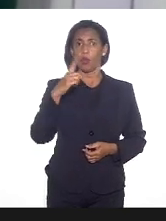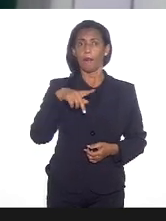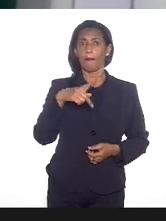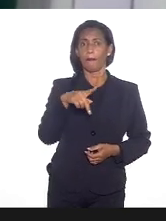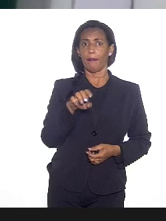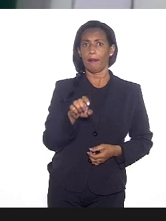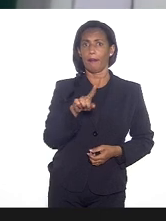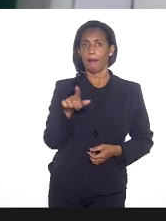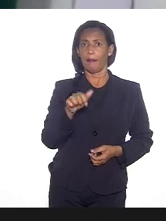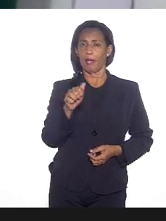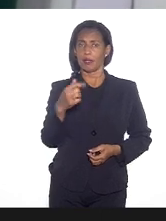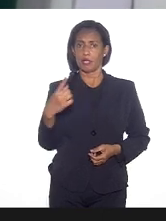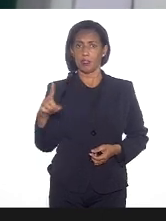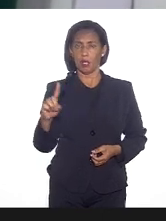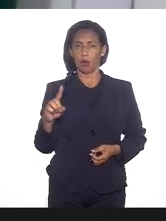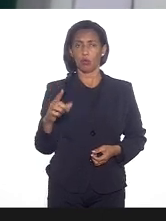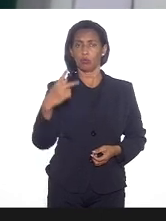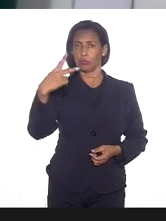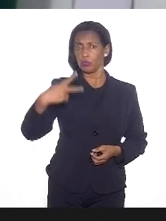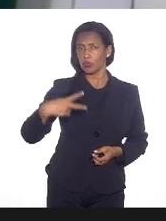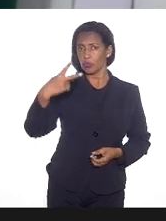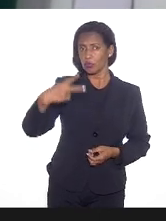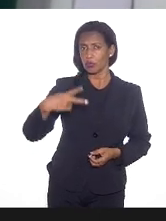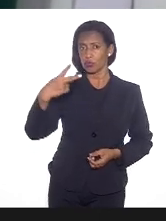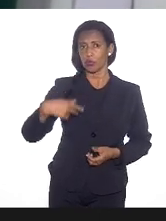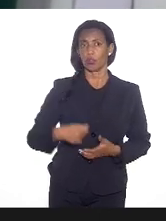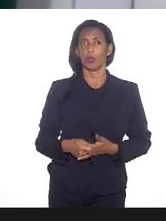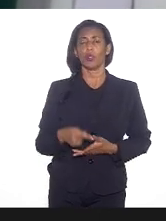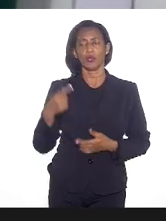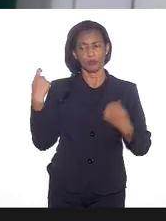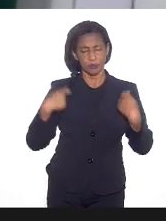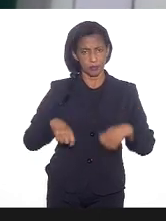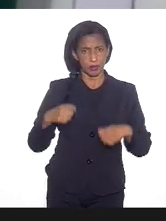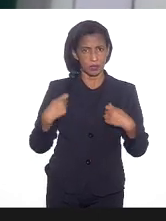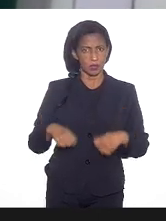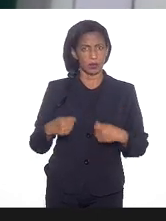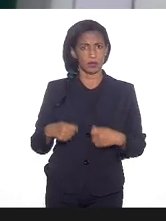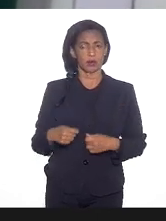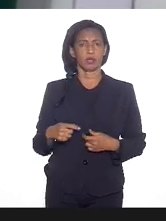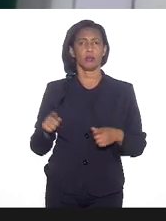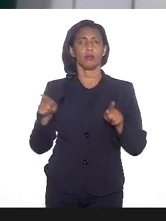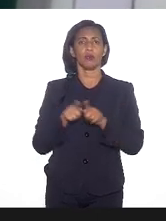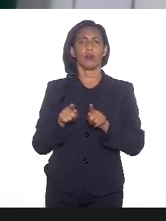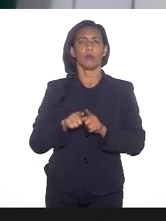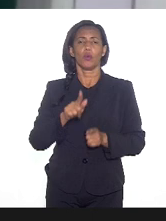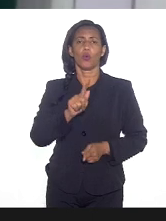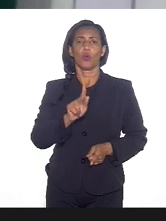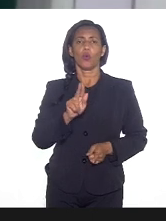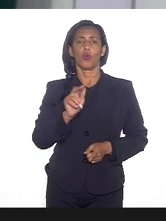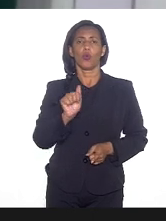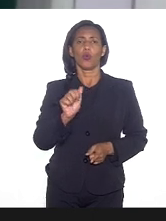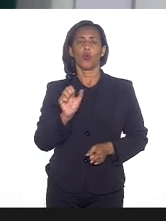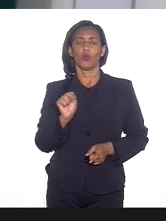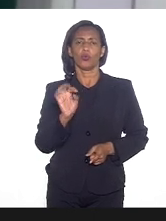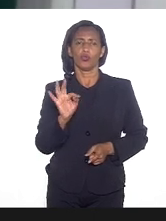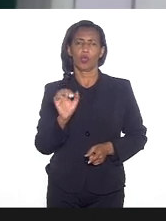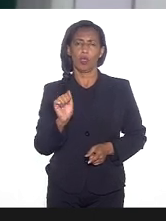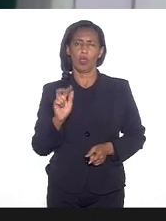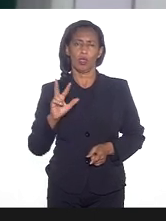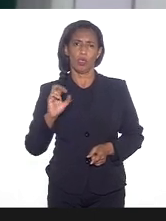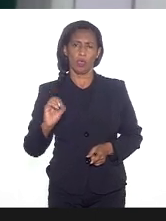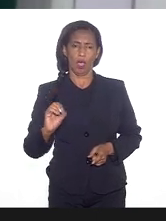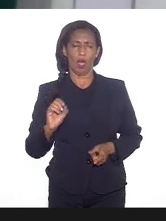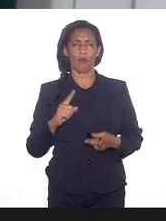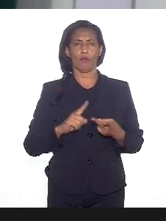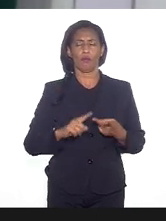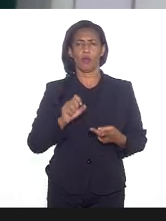também, nesses casos de recomendações mais drásticas, o senhor Gustavo de Oliveira Barbosa, o senhor